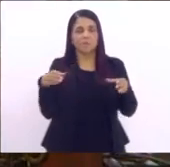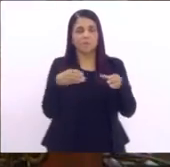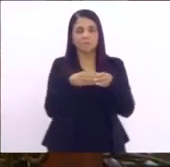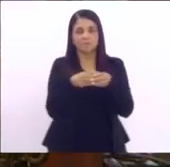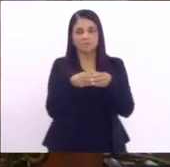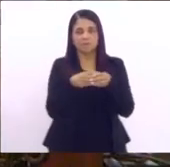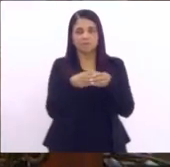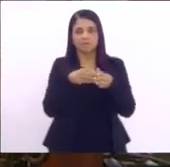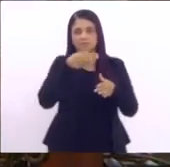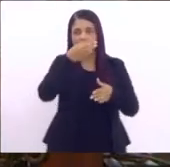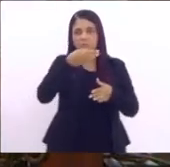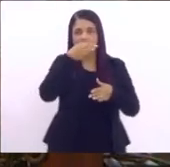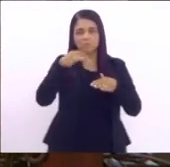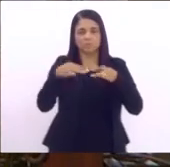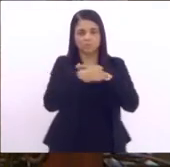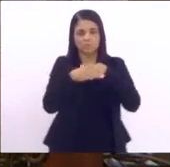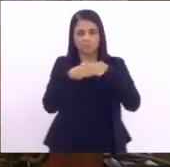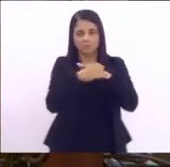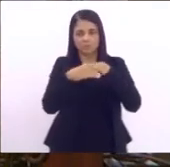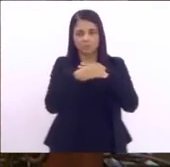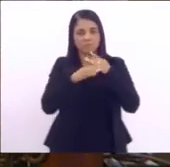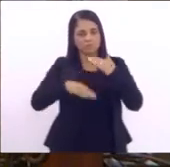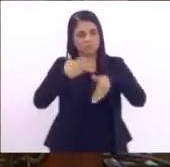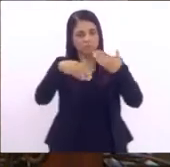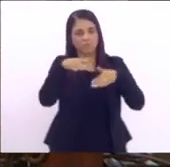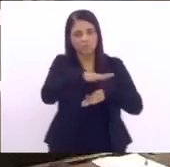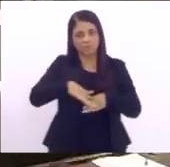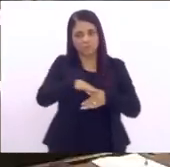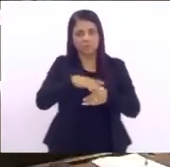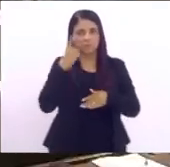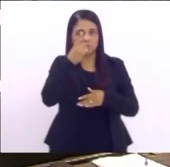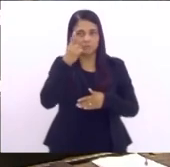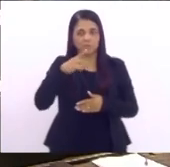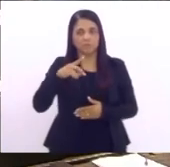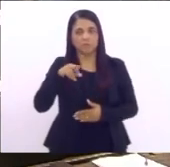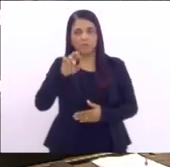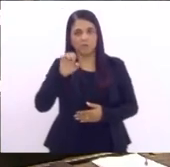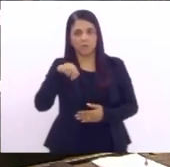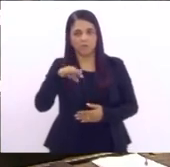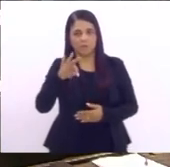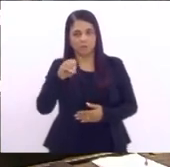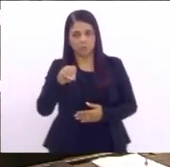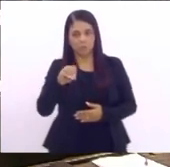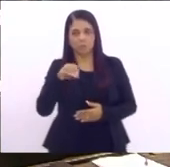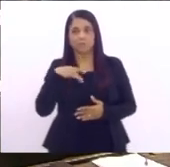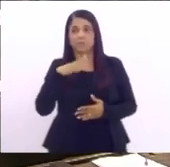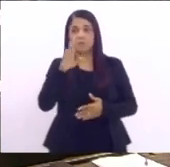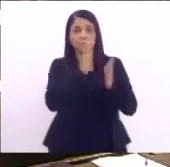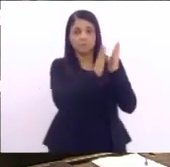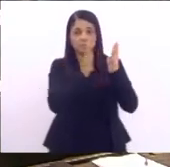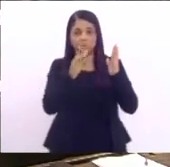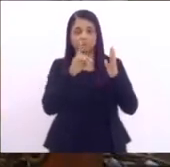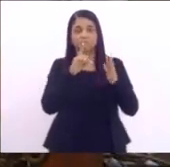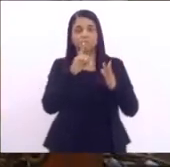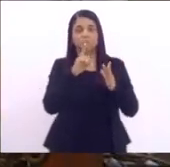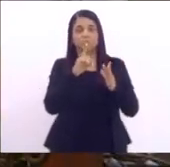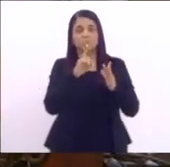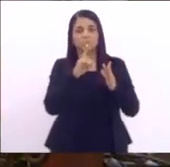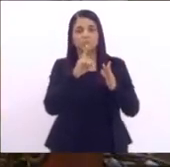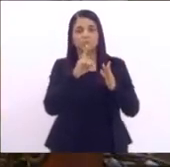e Desenvolvimento Regional, deputado Renato Machado. Senhora presidente, a questão de ordem, pedir forma final de redação, por favor. A